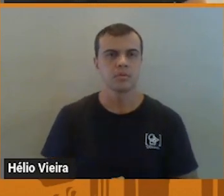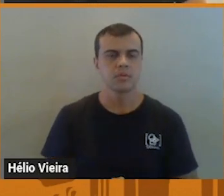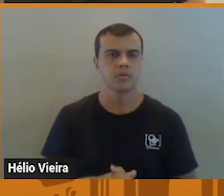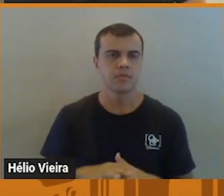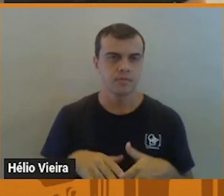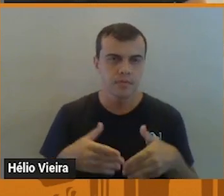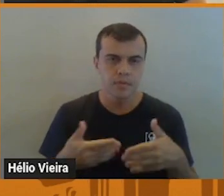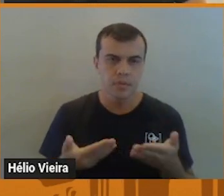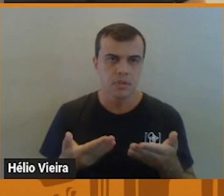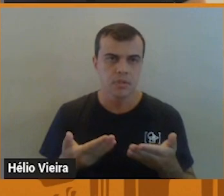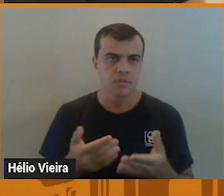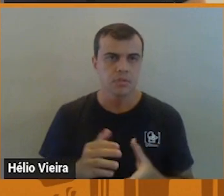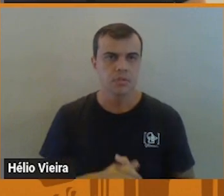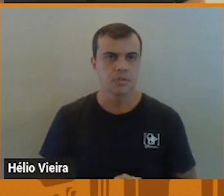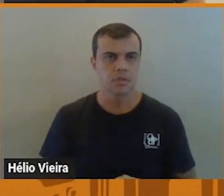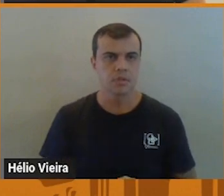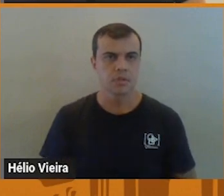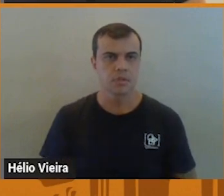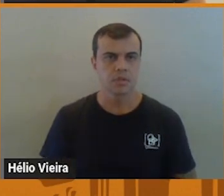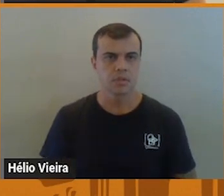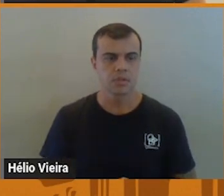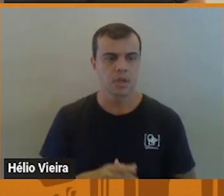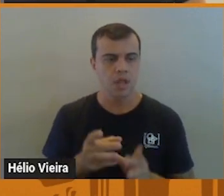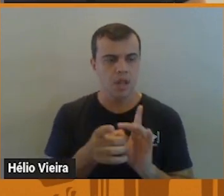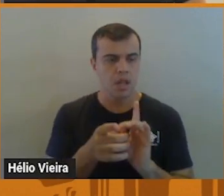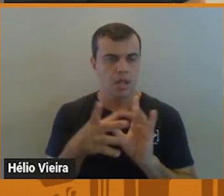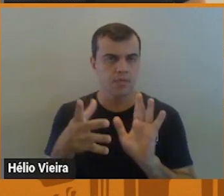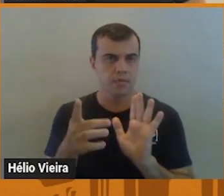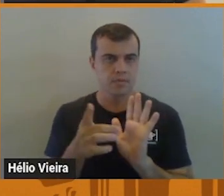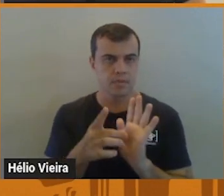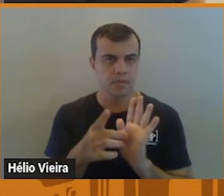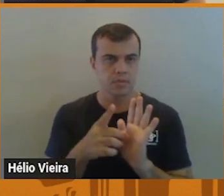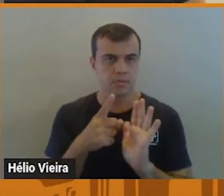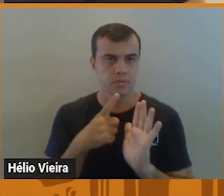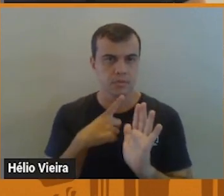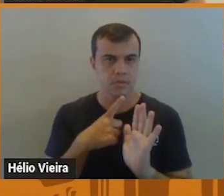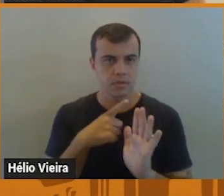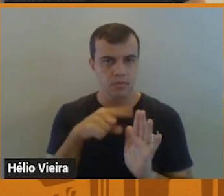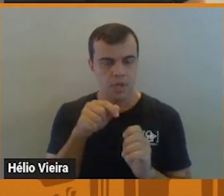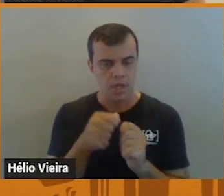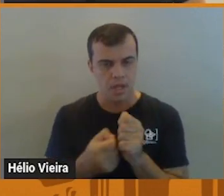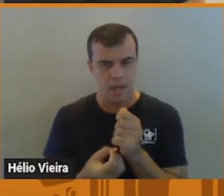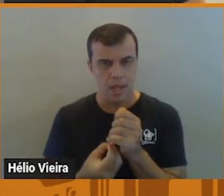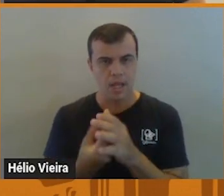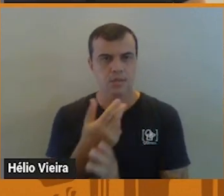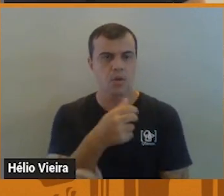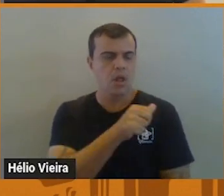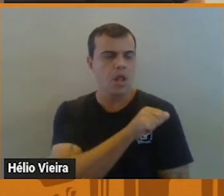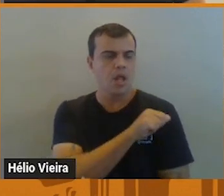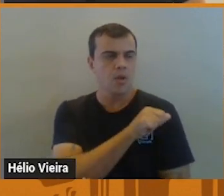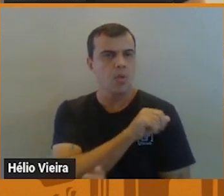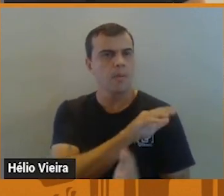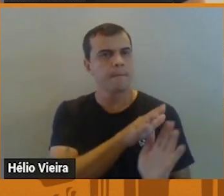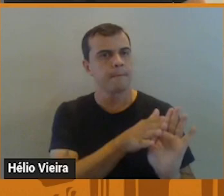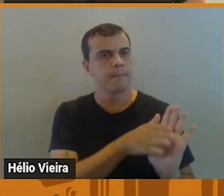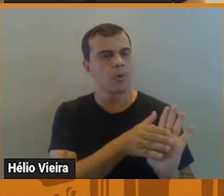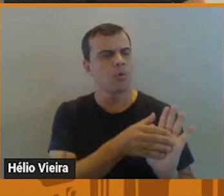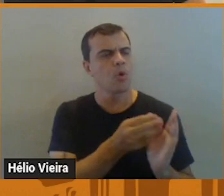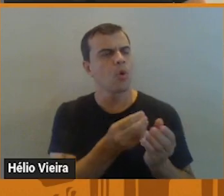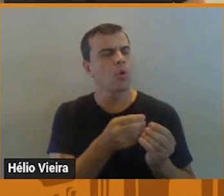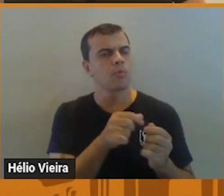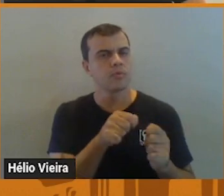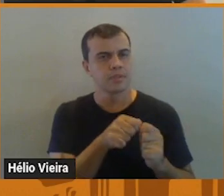enfim, aí fica livre realmente para a criação dos alunos, para eles proporem como que vai